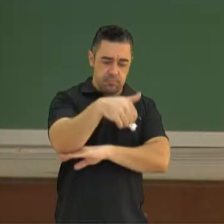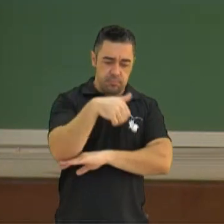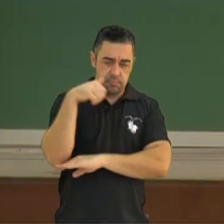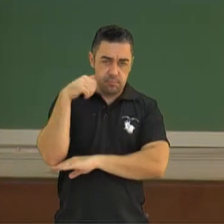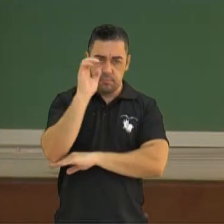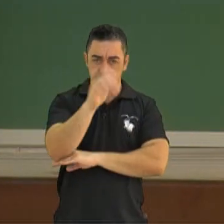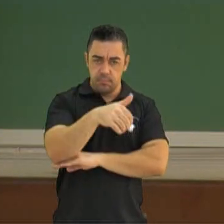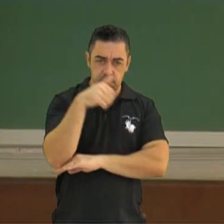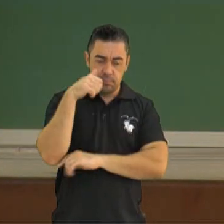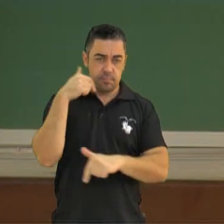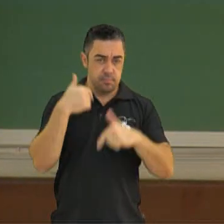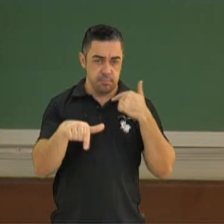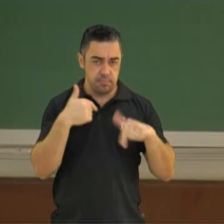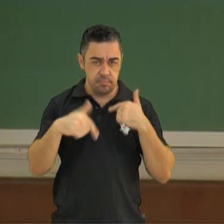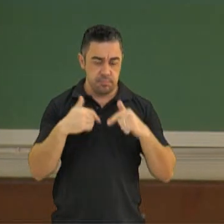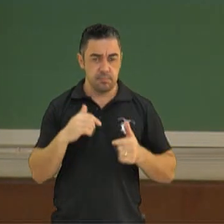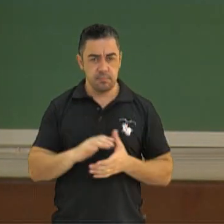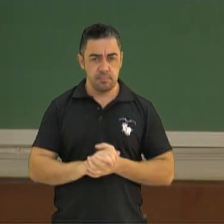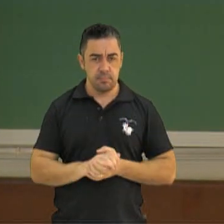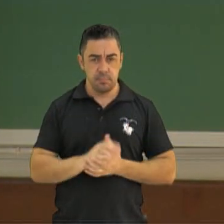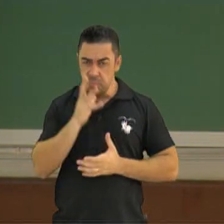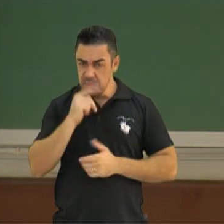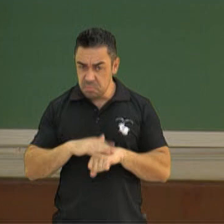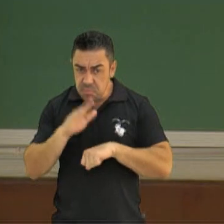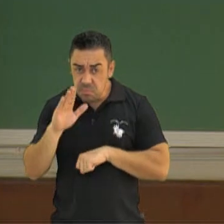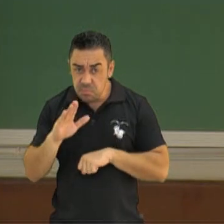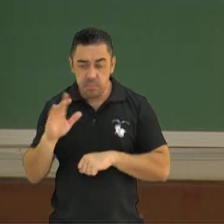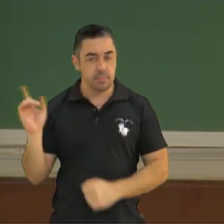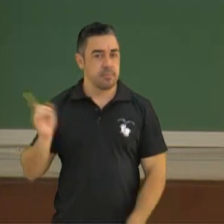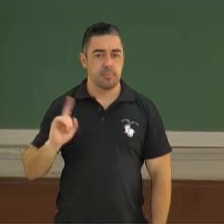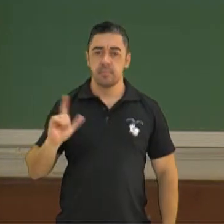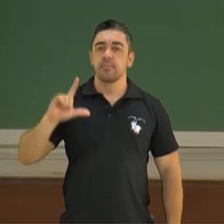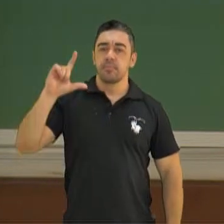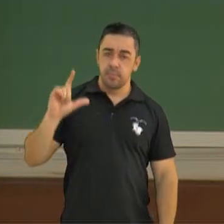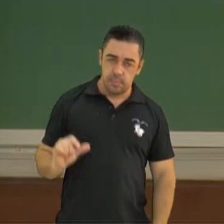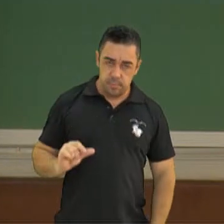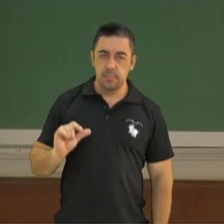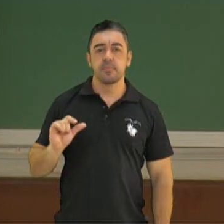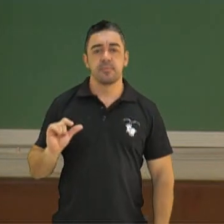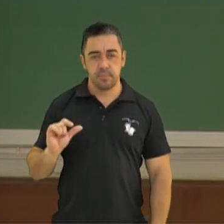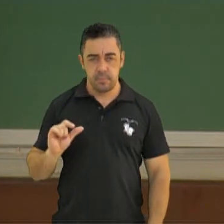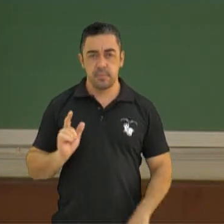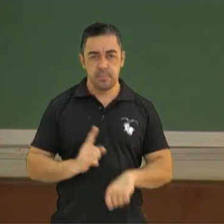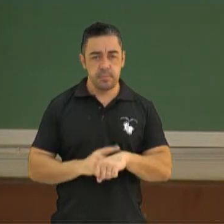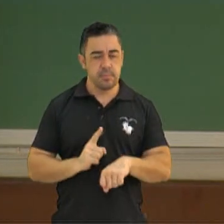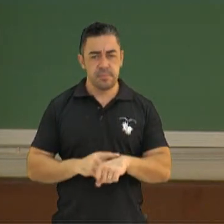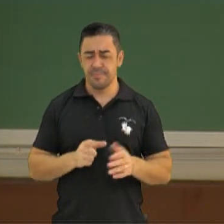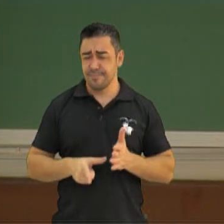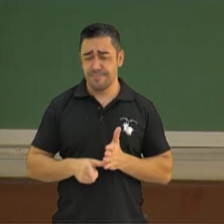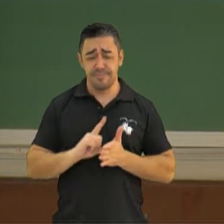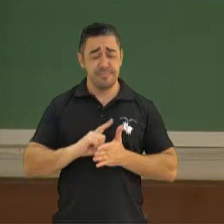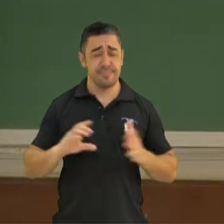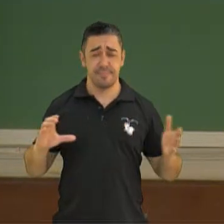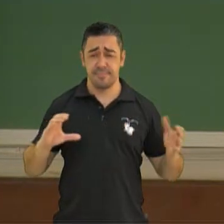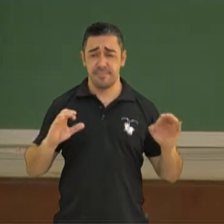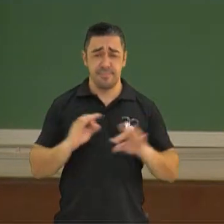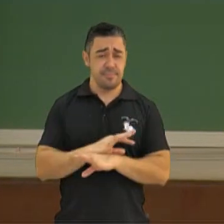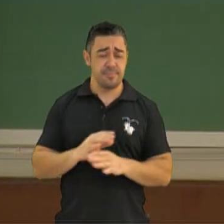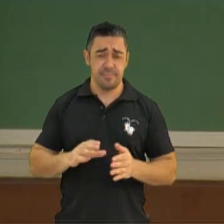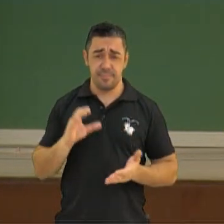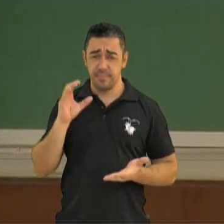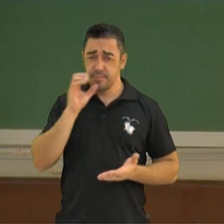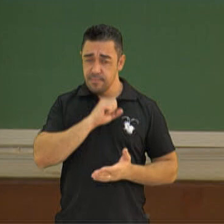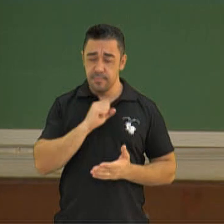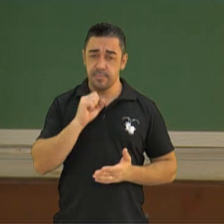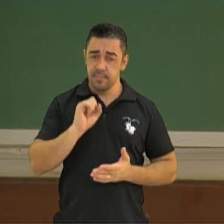trabalhando, mais tempo será? Não, né? Menos tempo. Termina muito mais rápido o serviço,